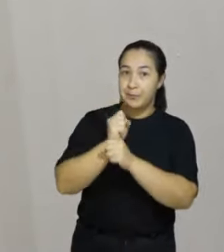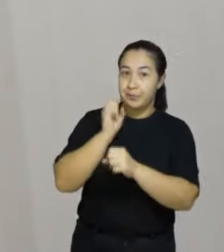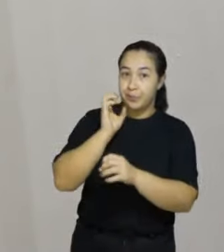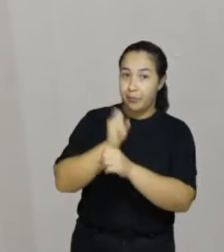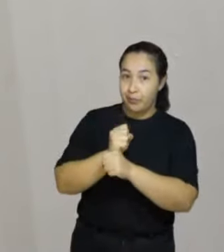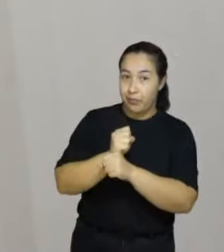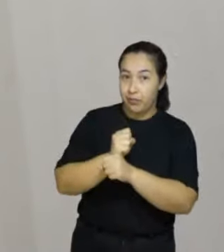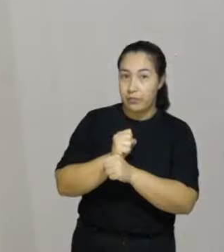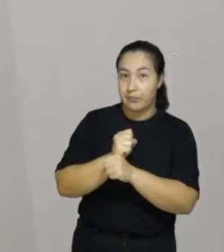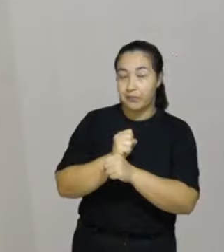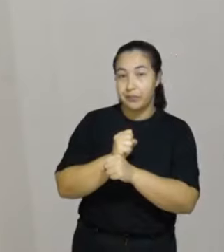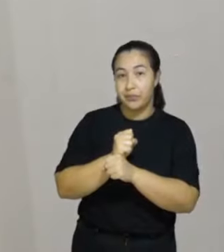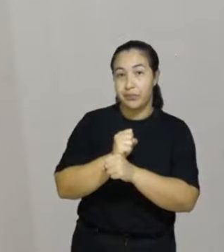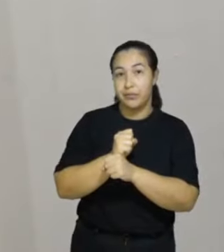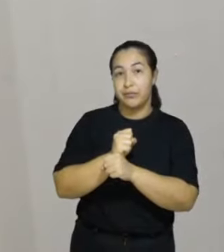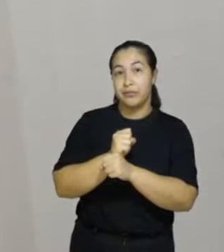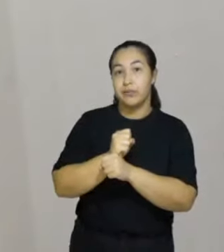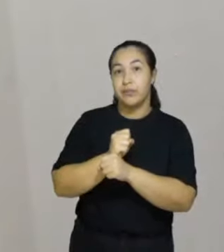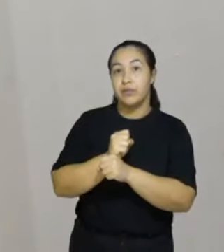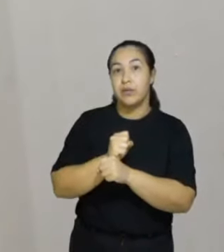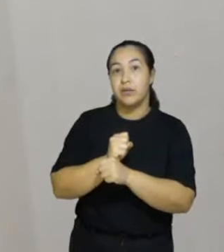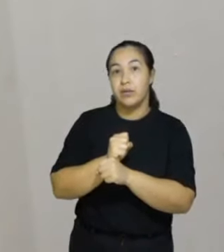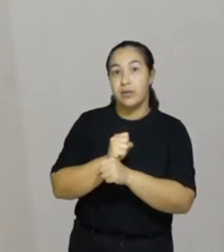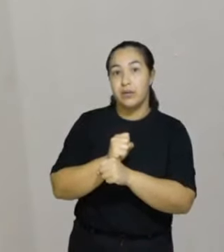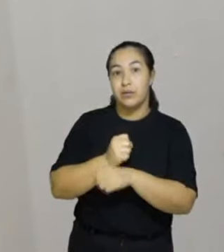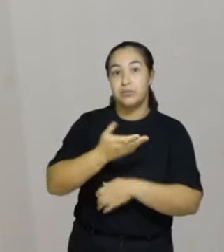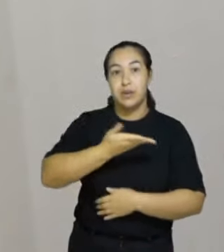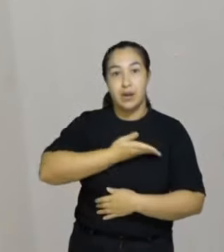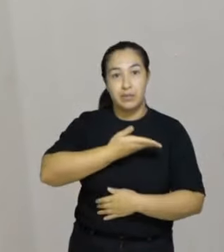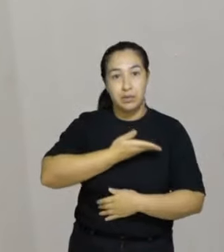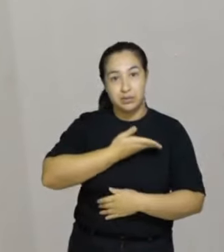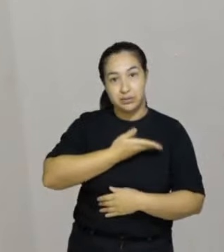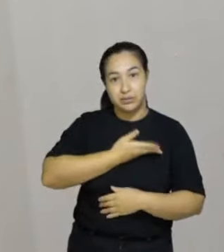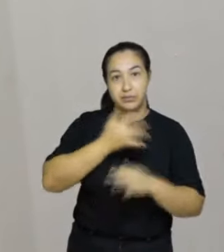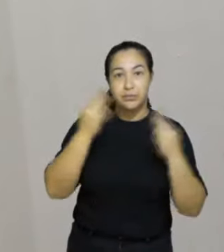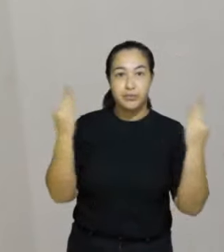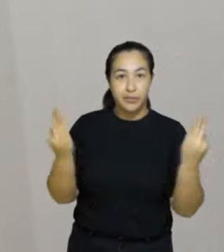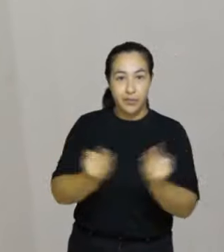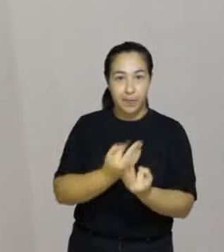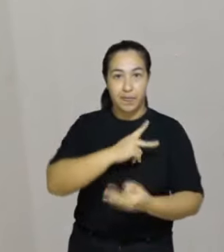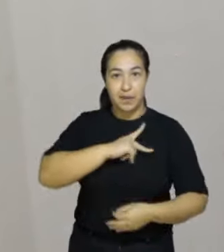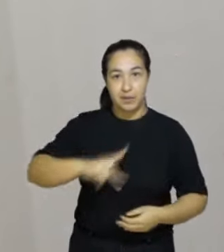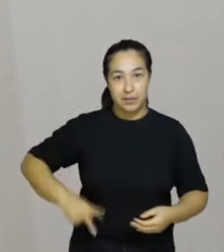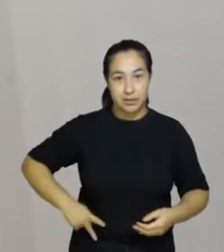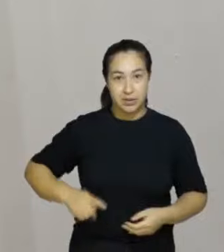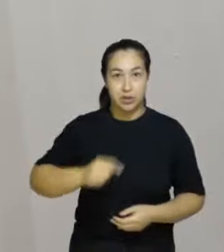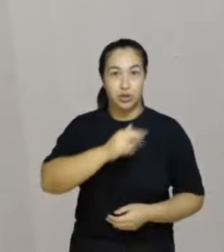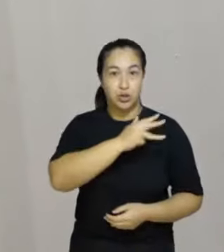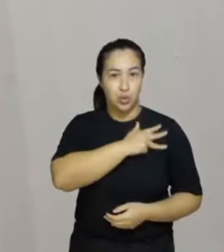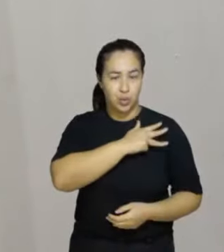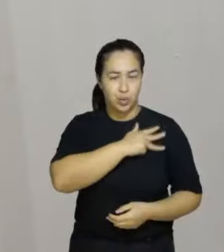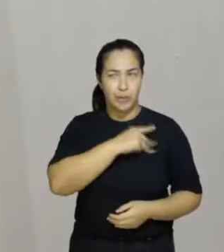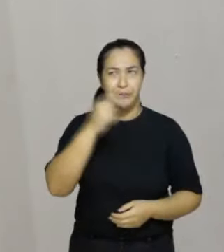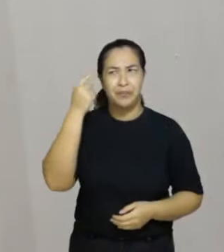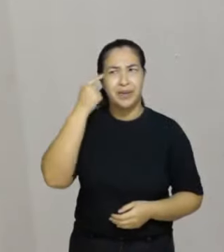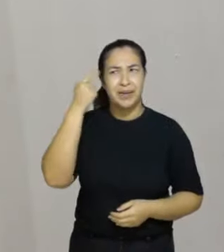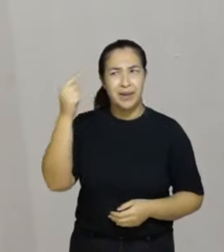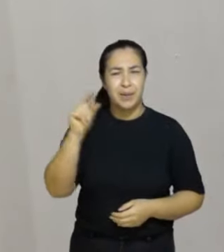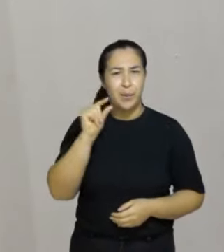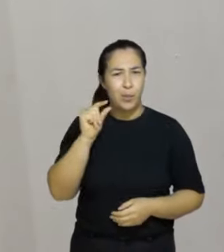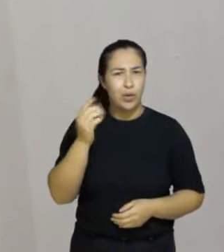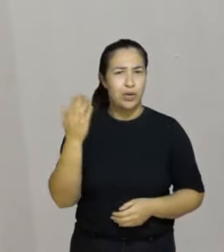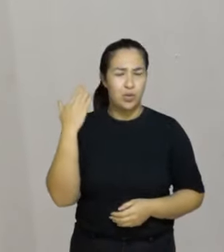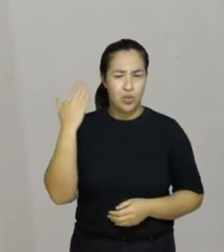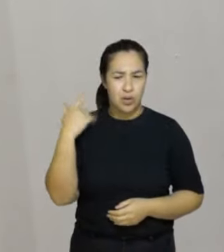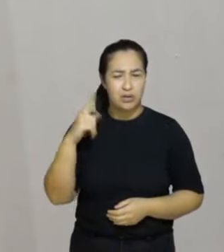ainda tem, ligação com a família do presidente Lula. Isso me fez voltar a um passado recente de